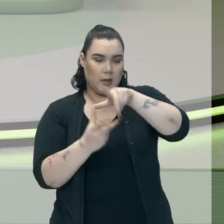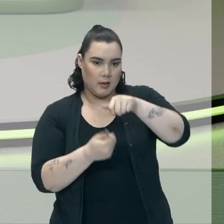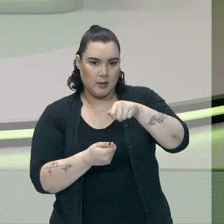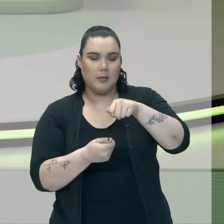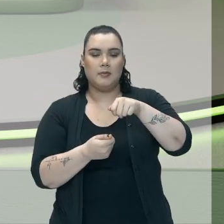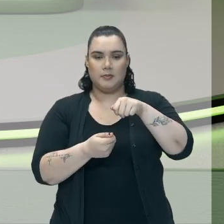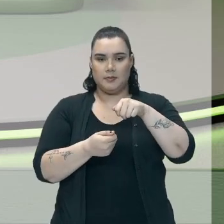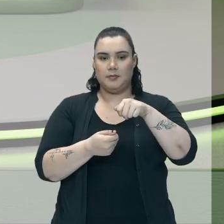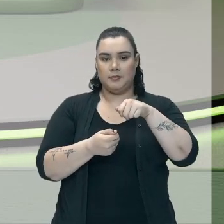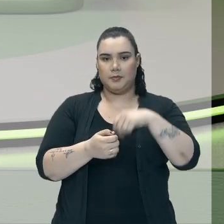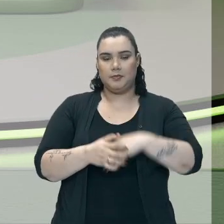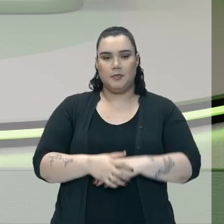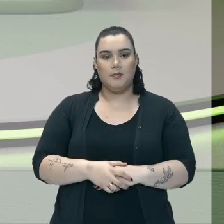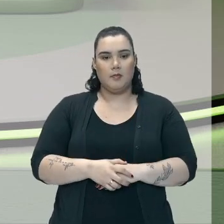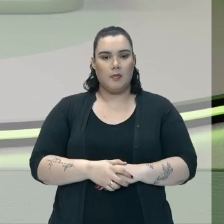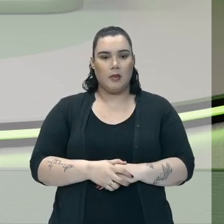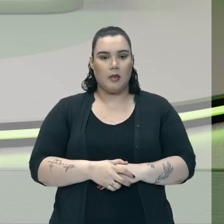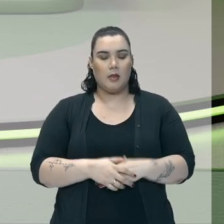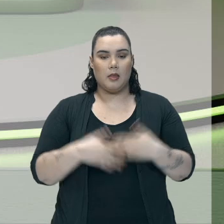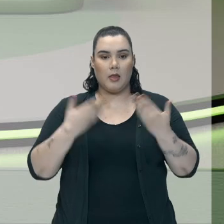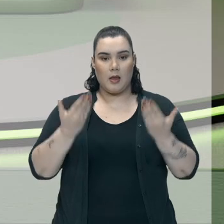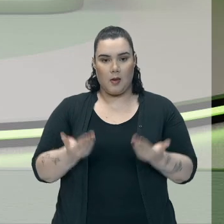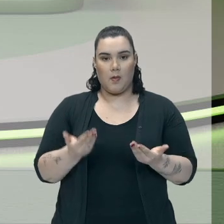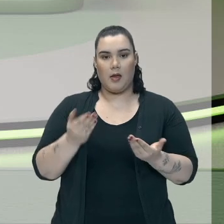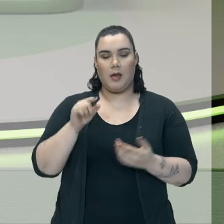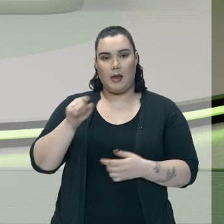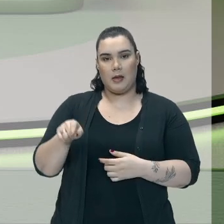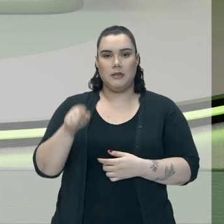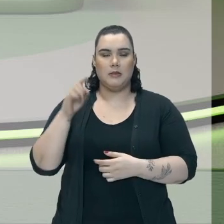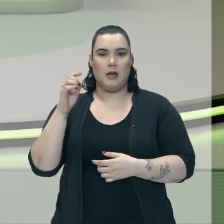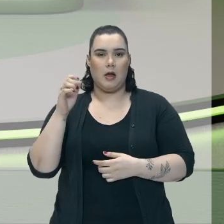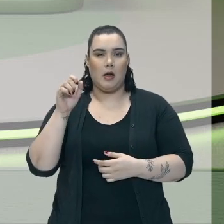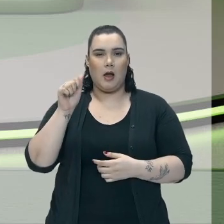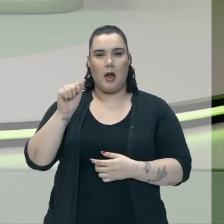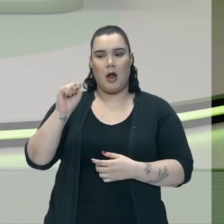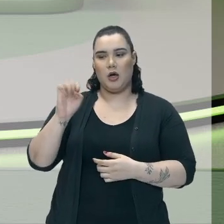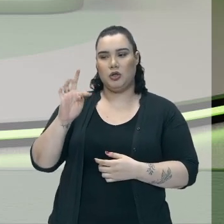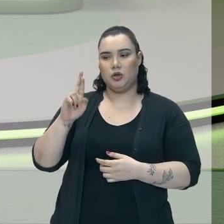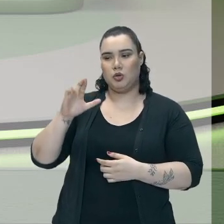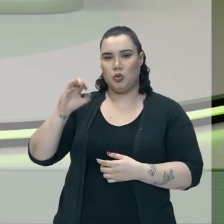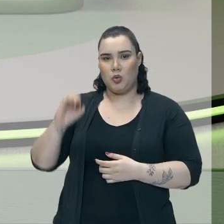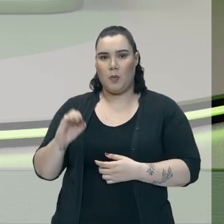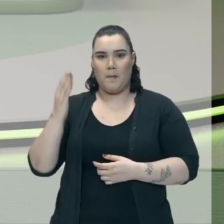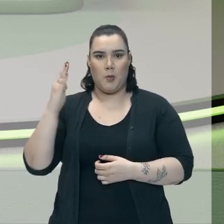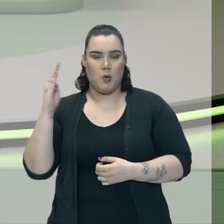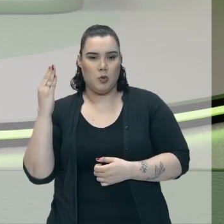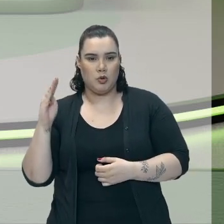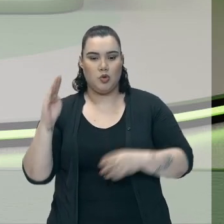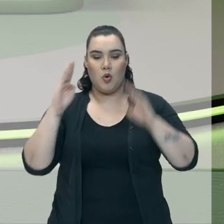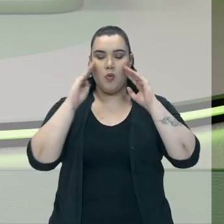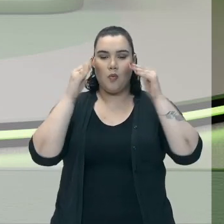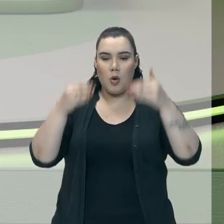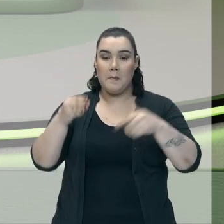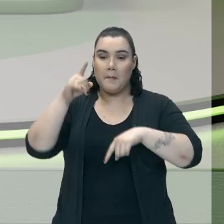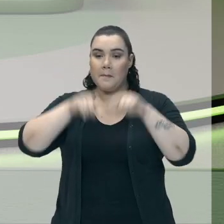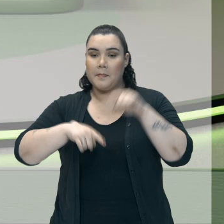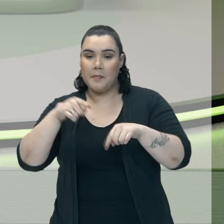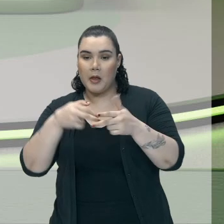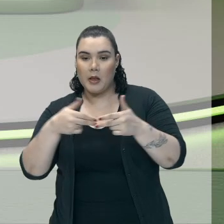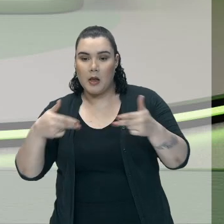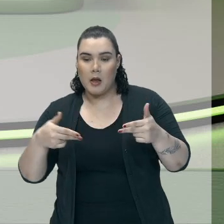fora do planeta Terra. Então, a astrobiologia, ela está focada lá na vida que pode